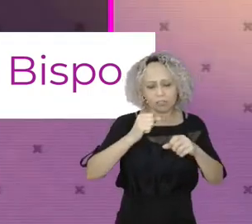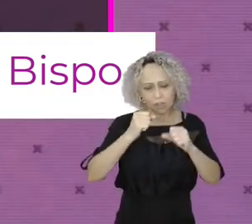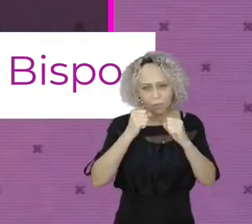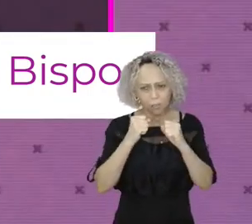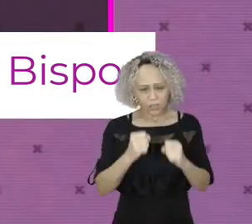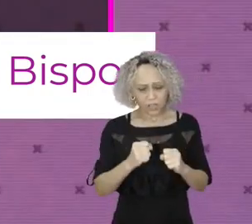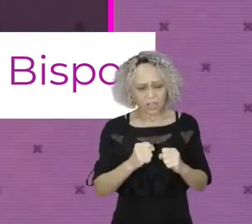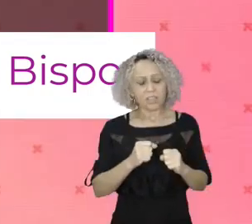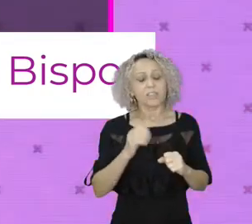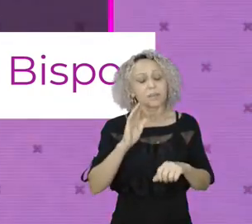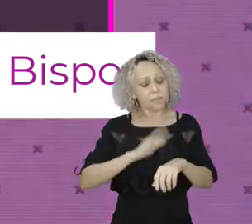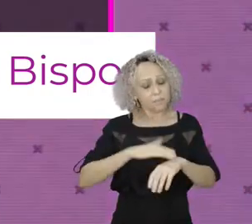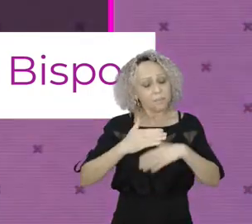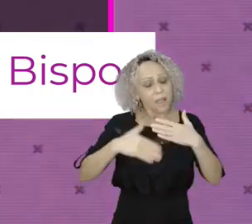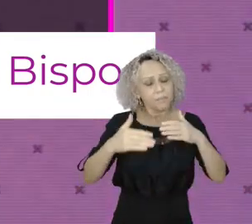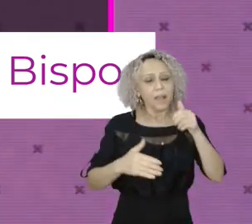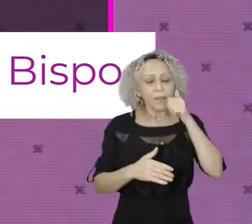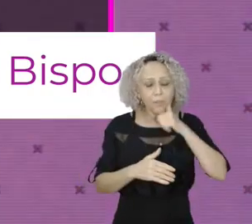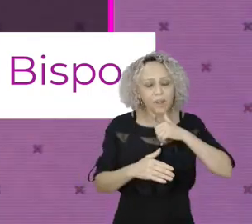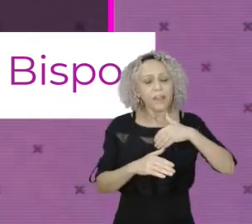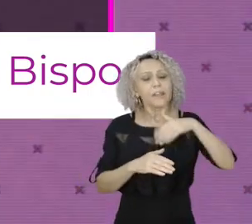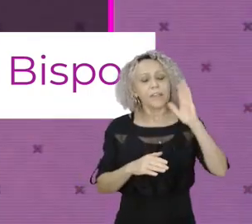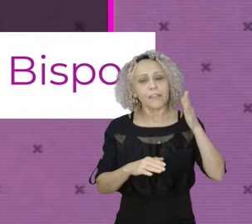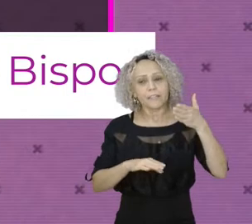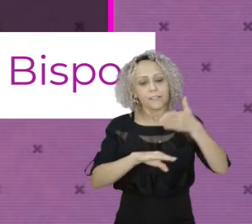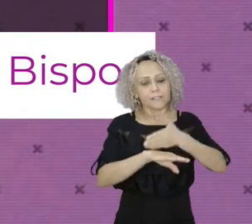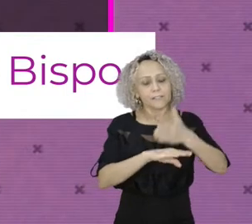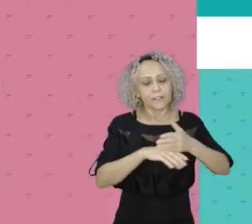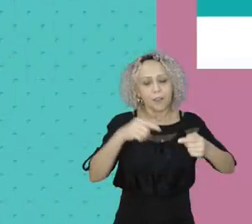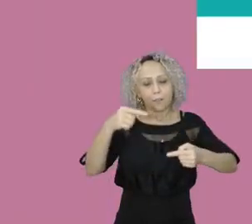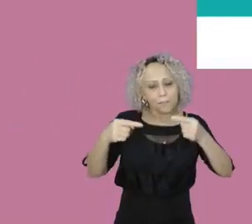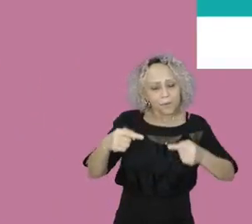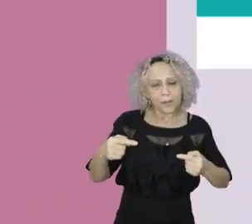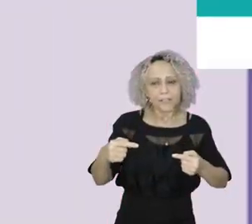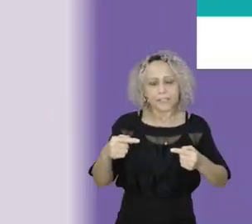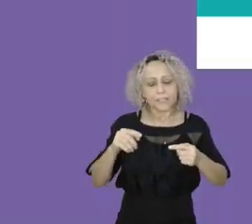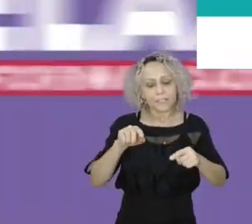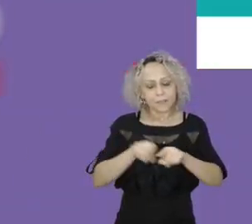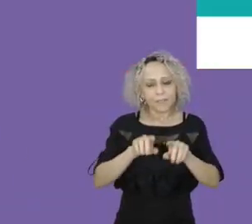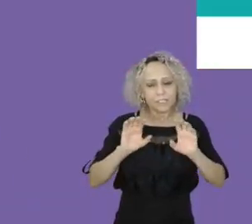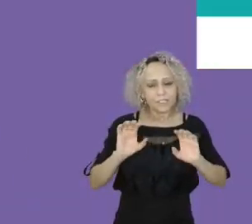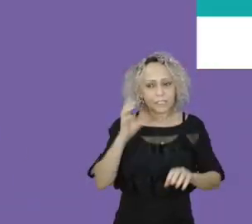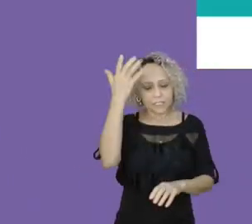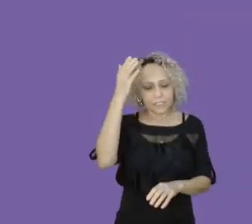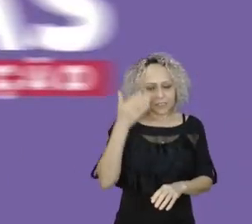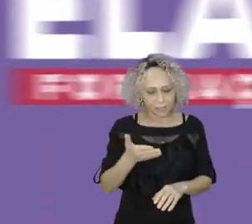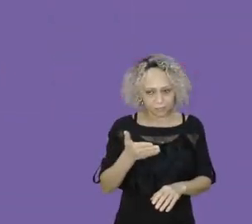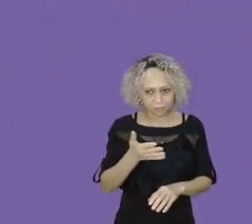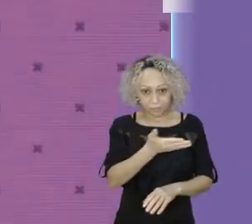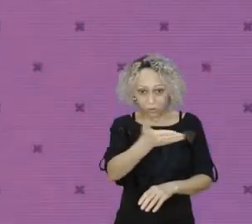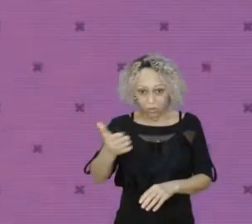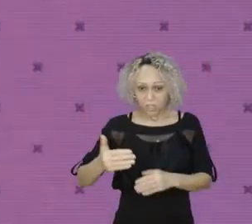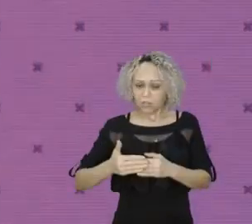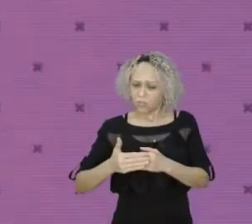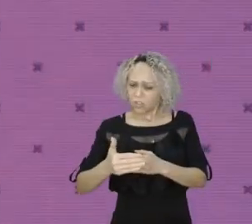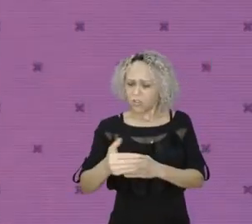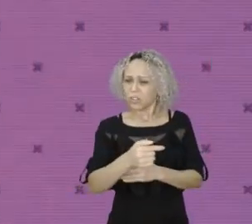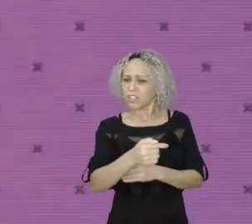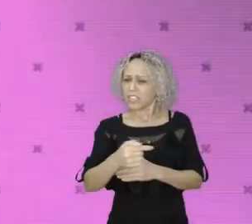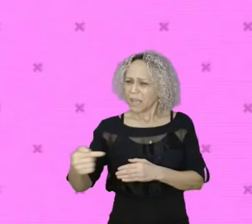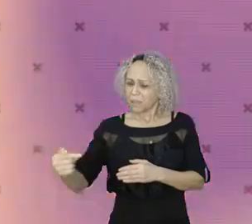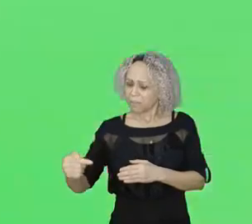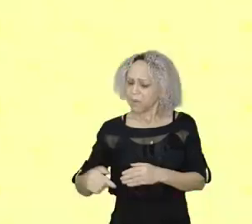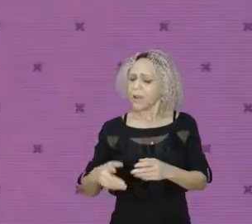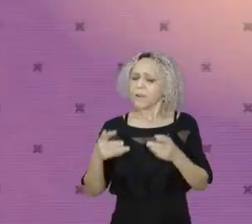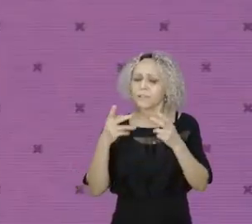mulheres entrem em disputas eleitorais, em espaços políticos e de decisão. Continue com a gente durante toda a semana e não esqueça